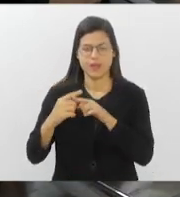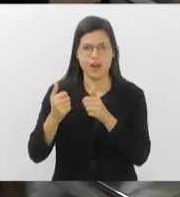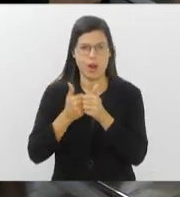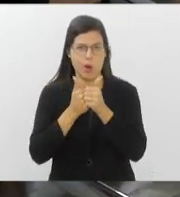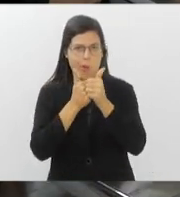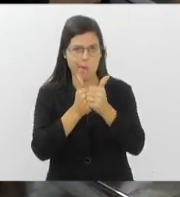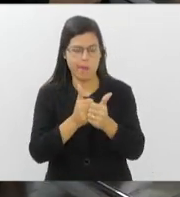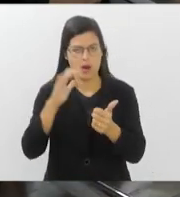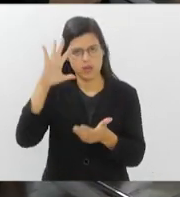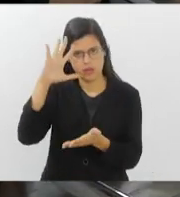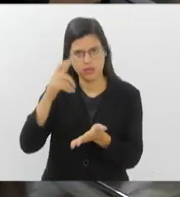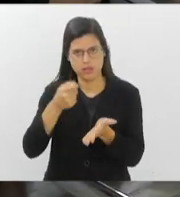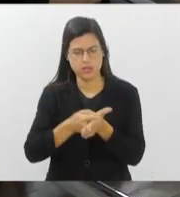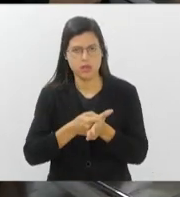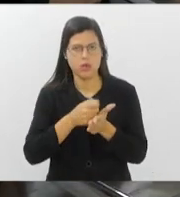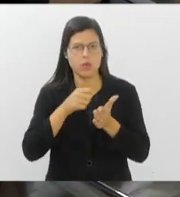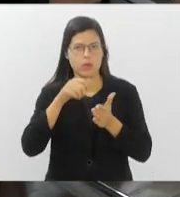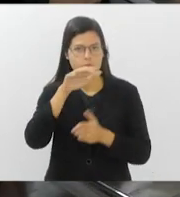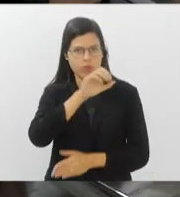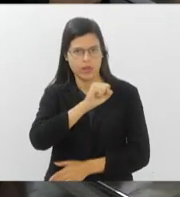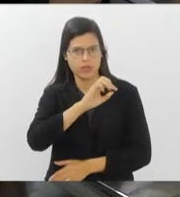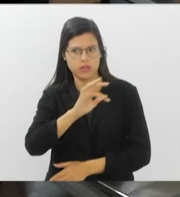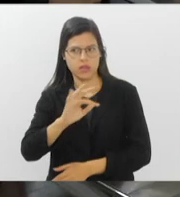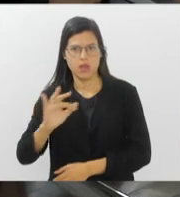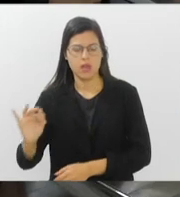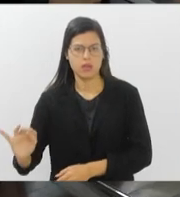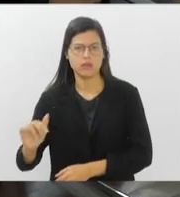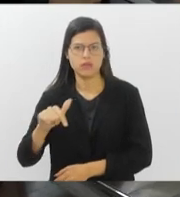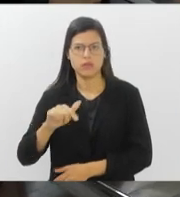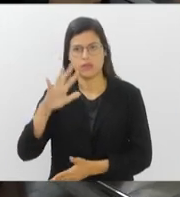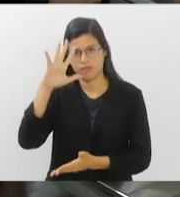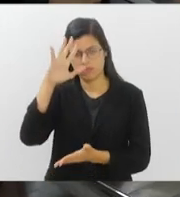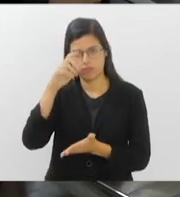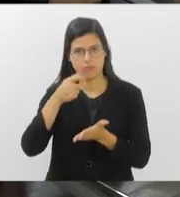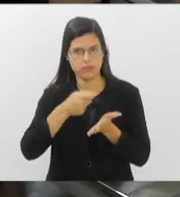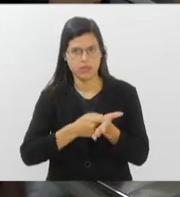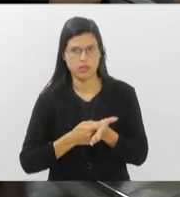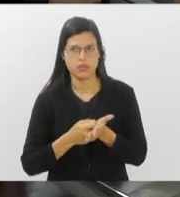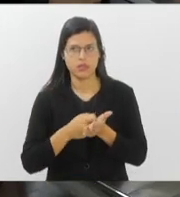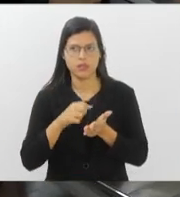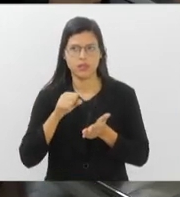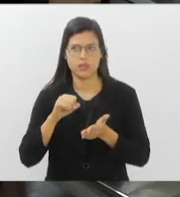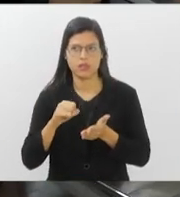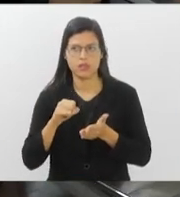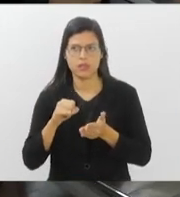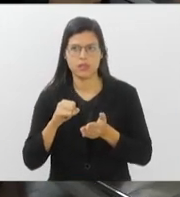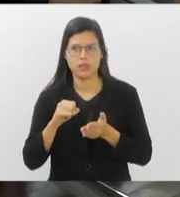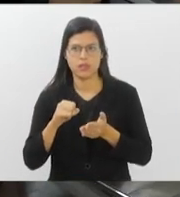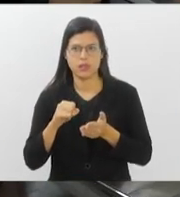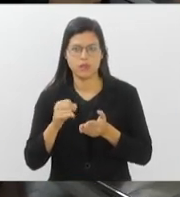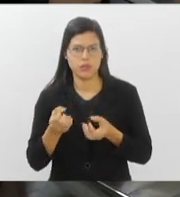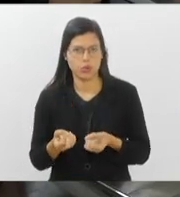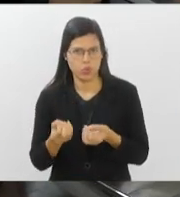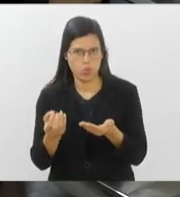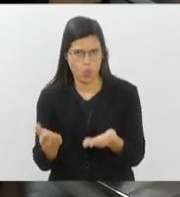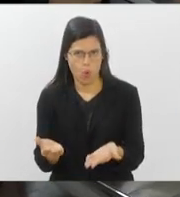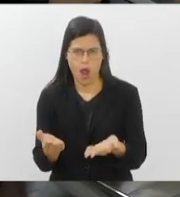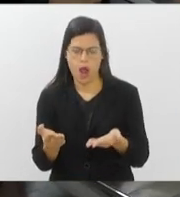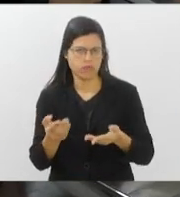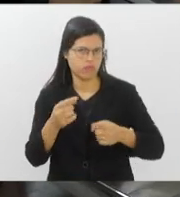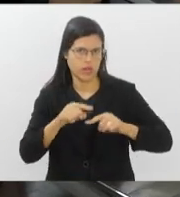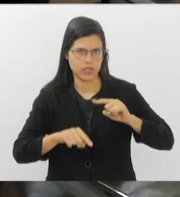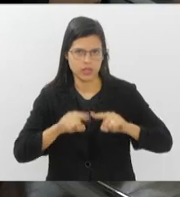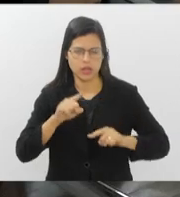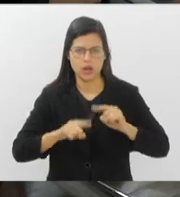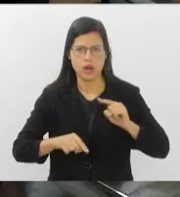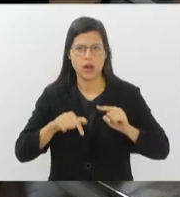o Supremo decidiu que se você fizer a doação em vida de um bem, além de